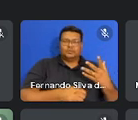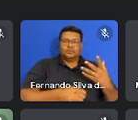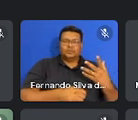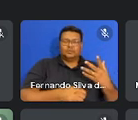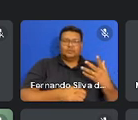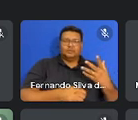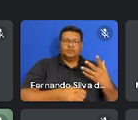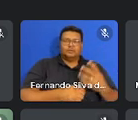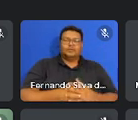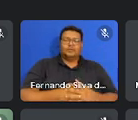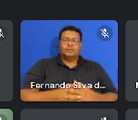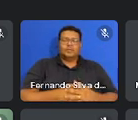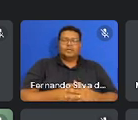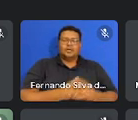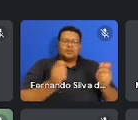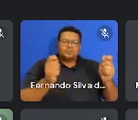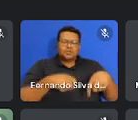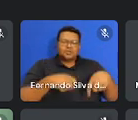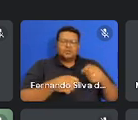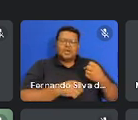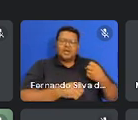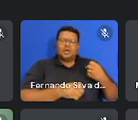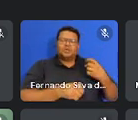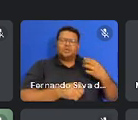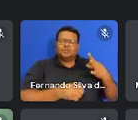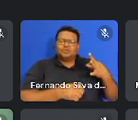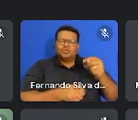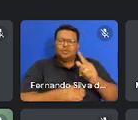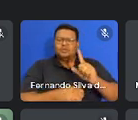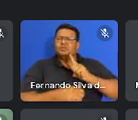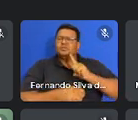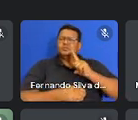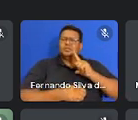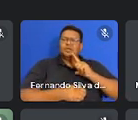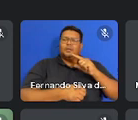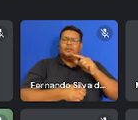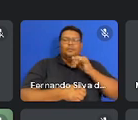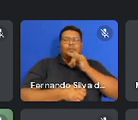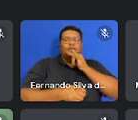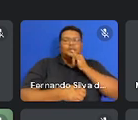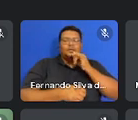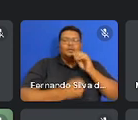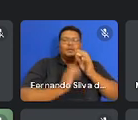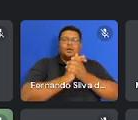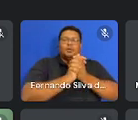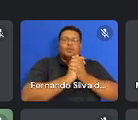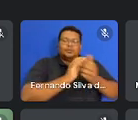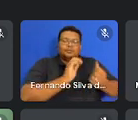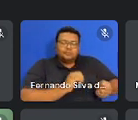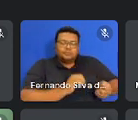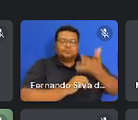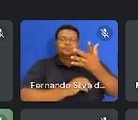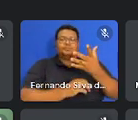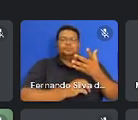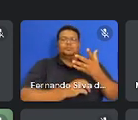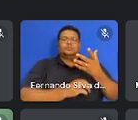Quais são todas as possibilidades, Silvânia, quando eu jogo um dado? A face de cima.